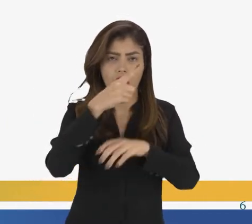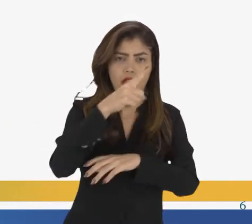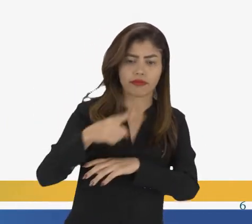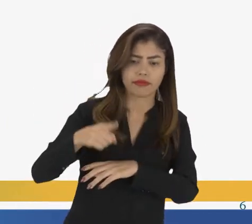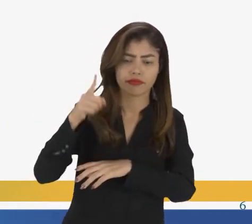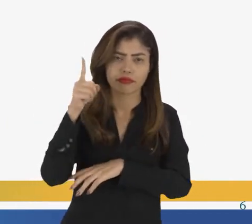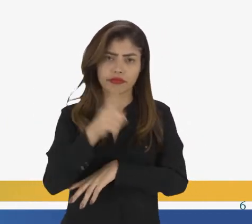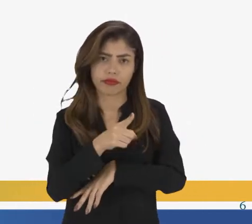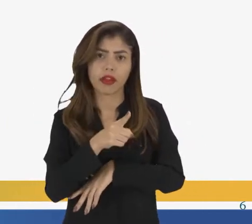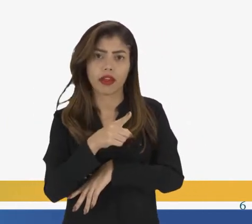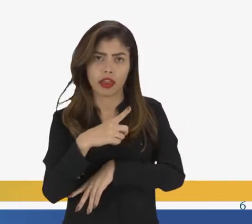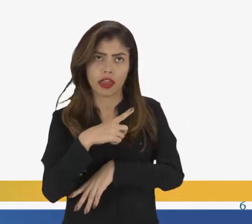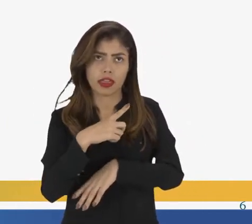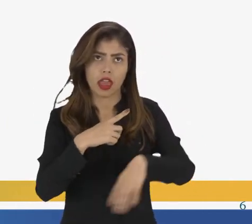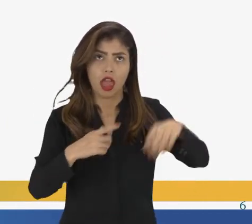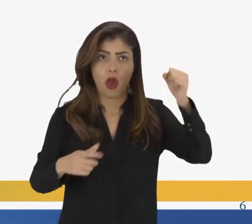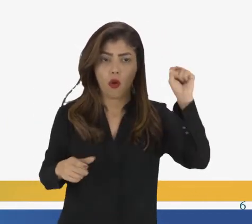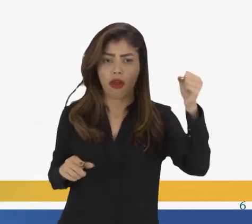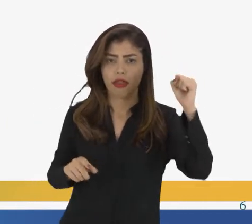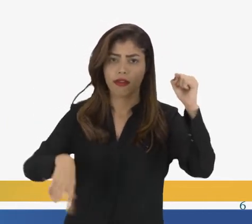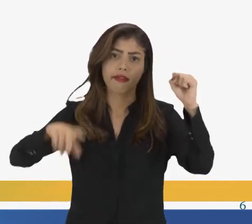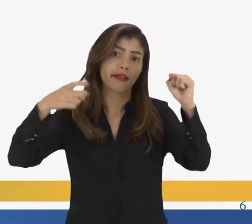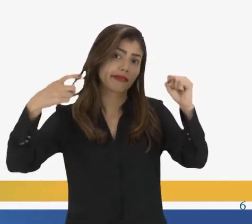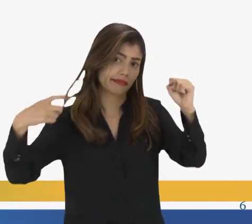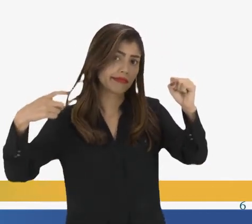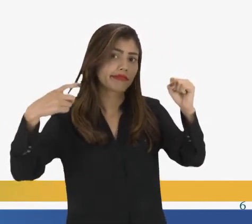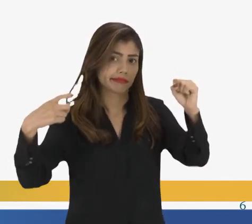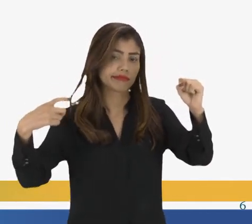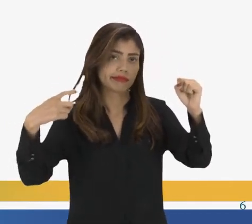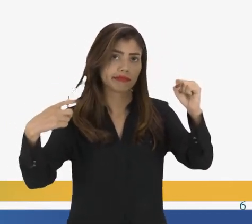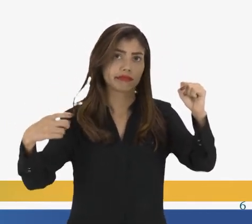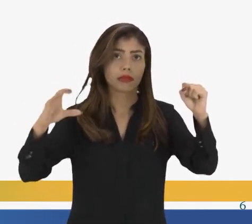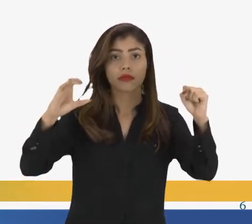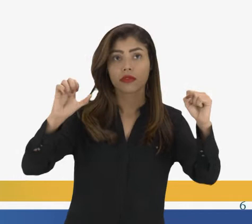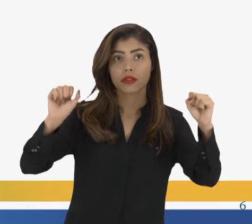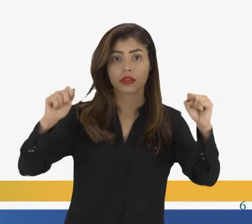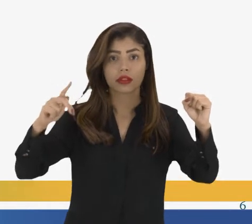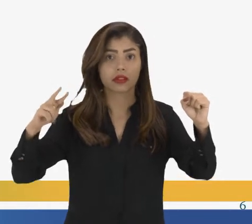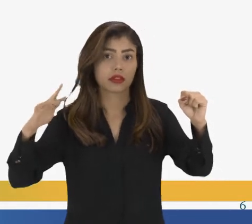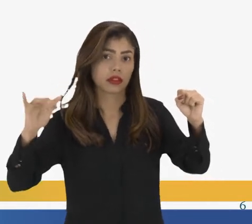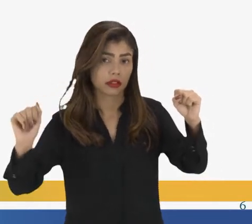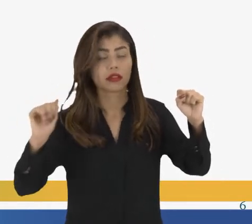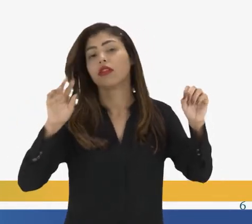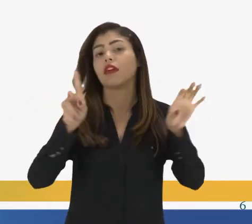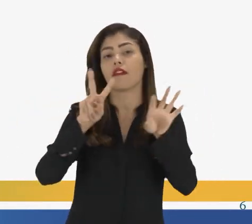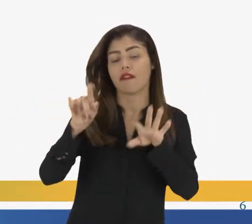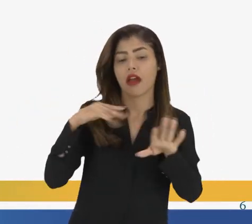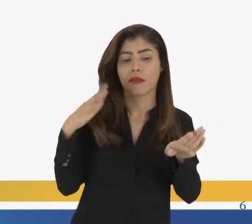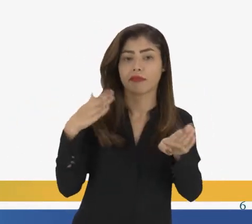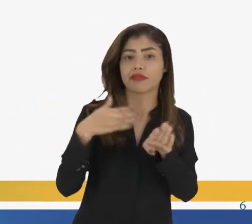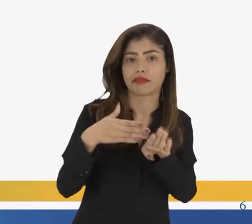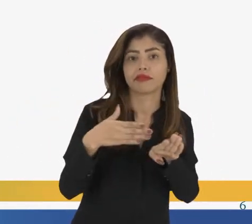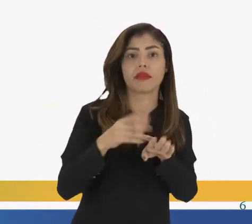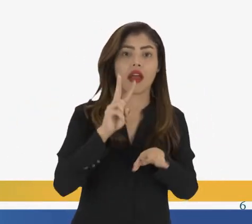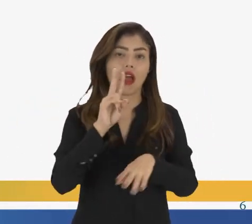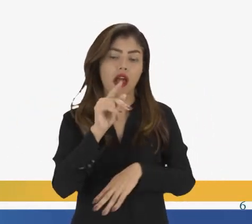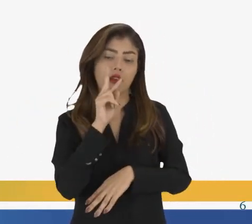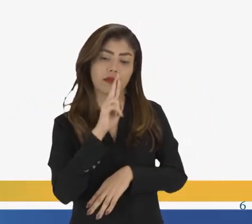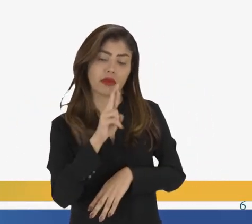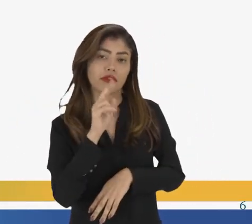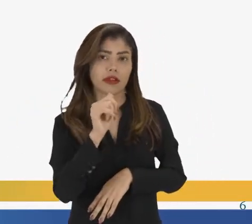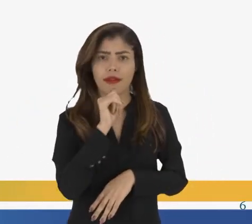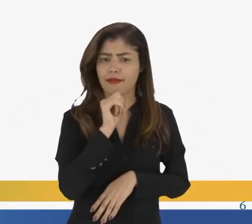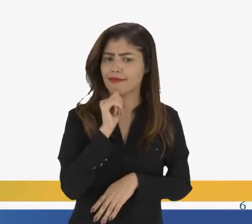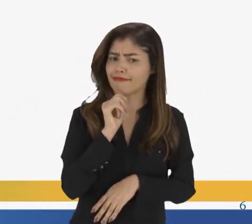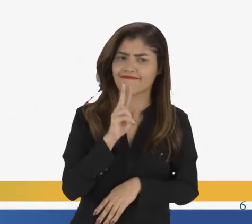onde 80 calorias equivale a X na escala Celsius, que é a temperatura que ele vai atingir, que é um valor que a